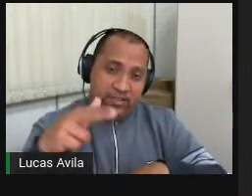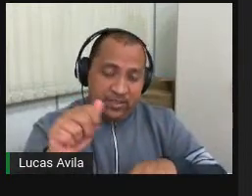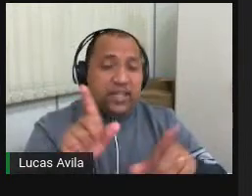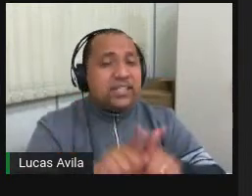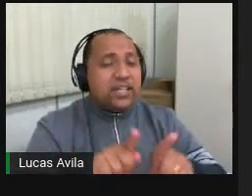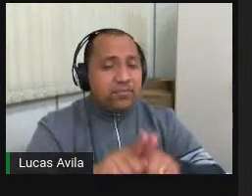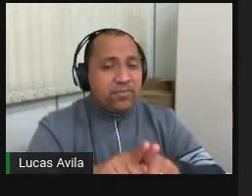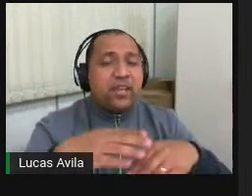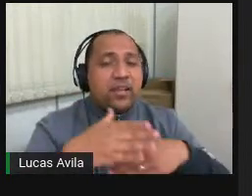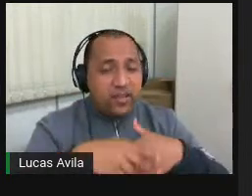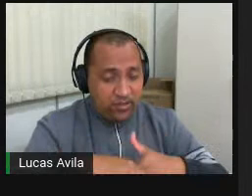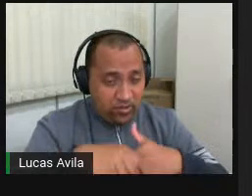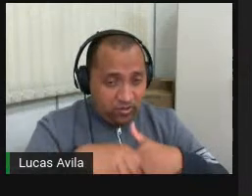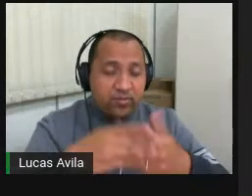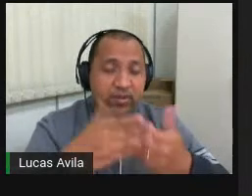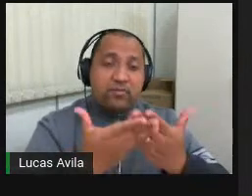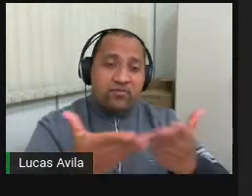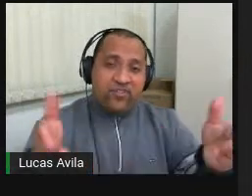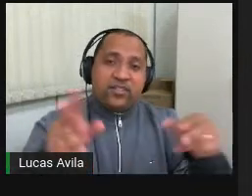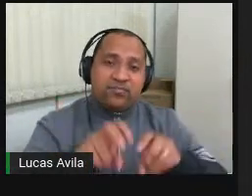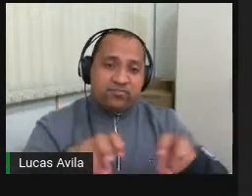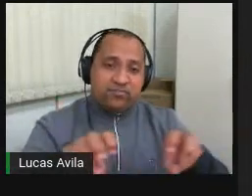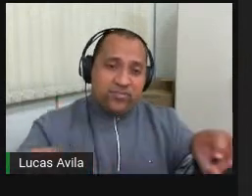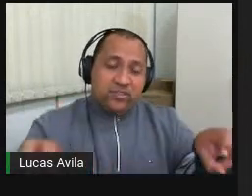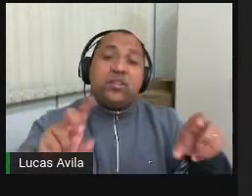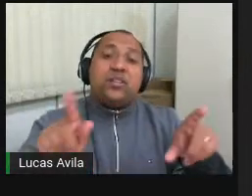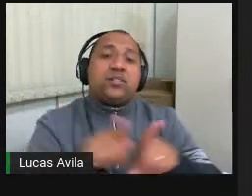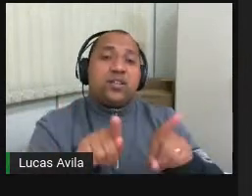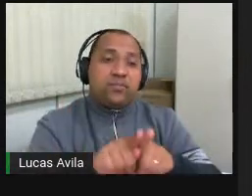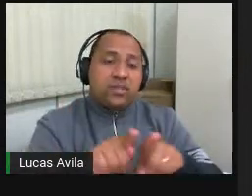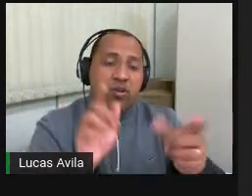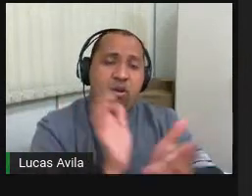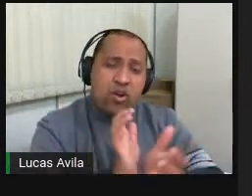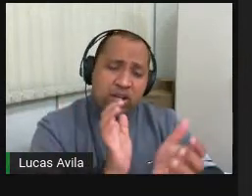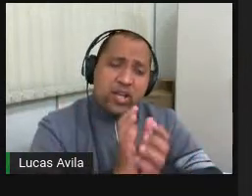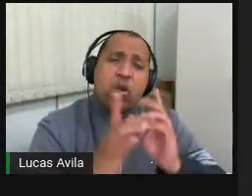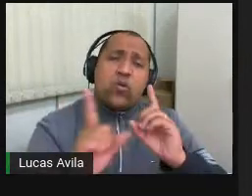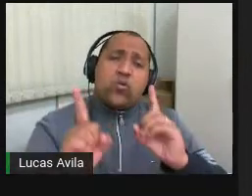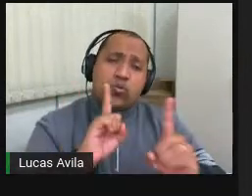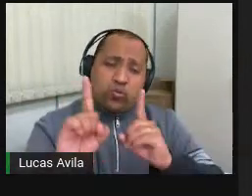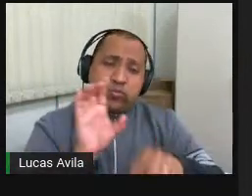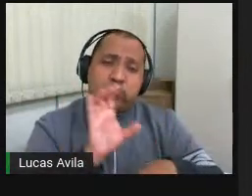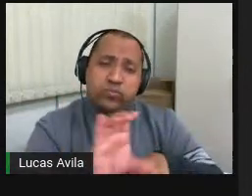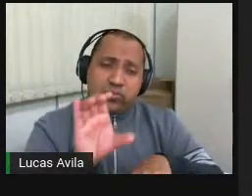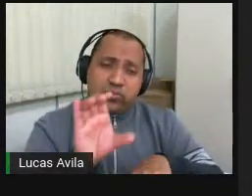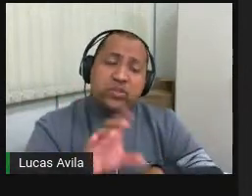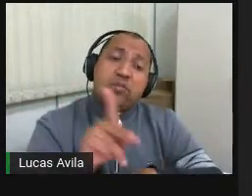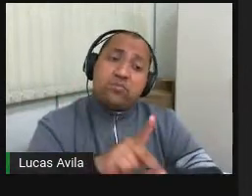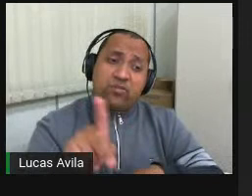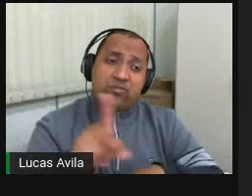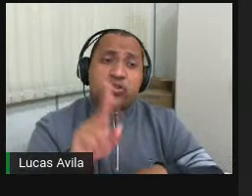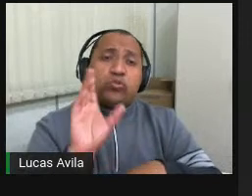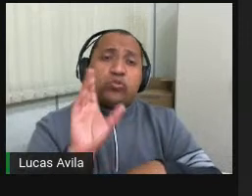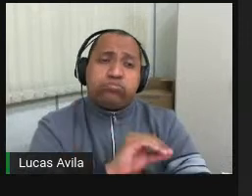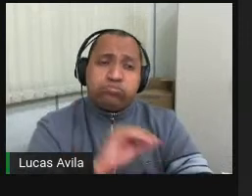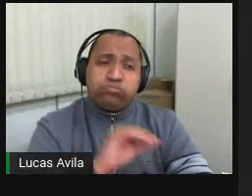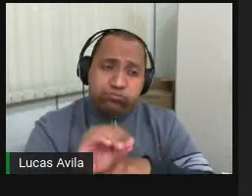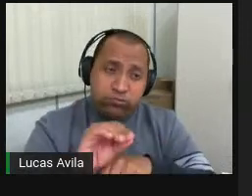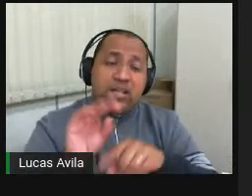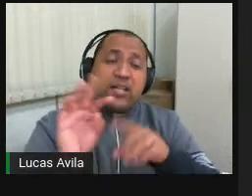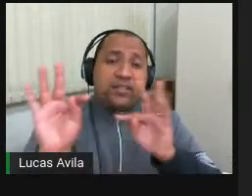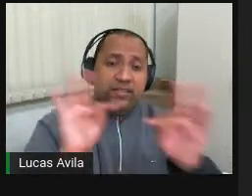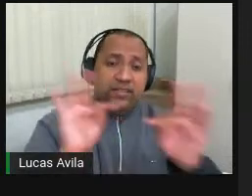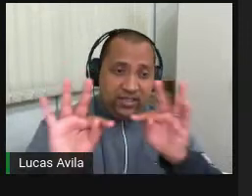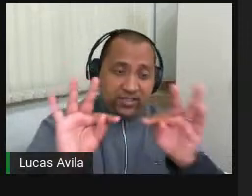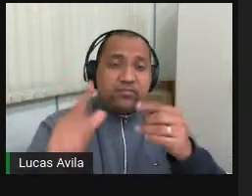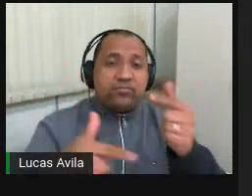autoridades presentes e todos os colegas, coordenadores de curso, professores, tutores, técnicos e terceirizados